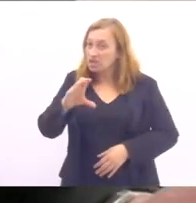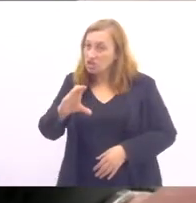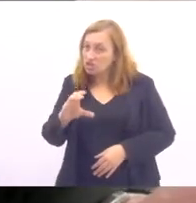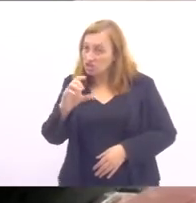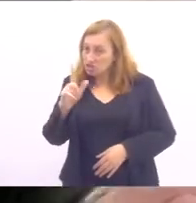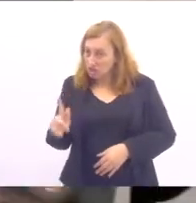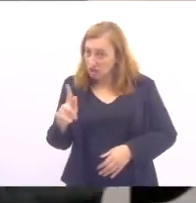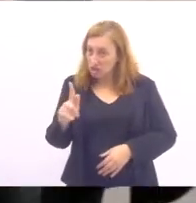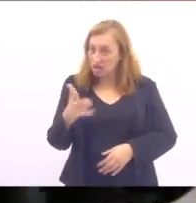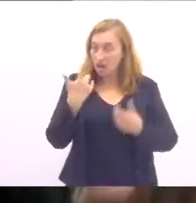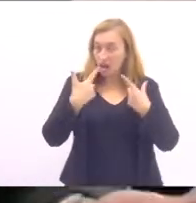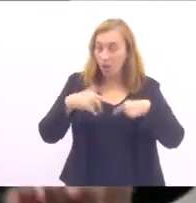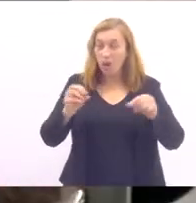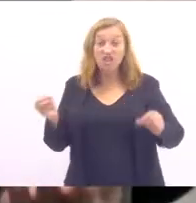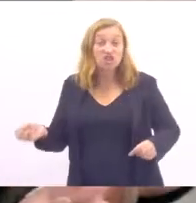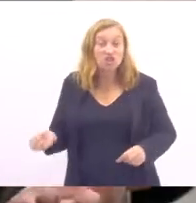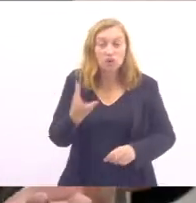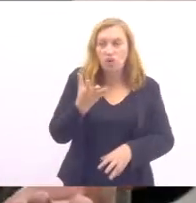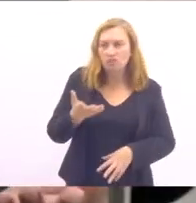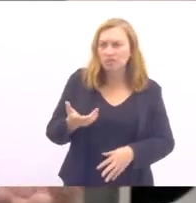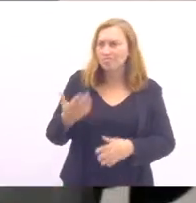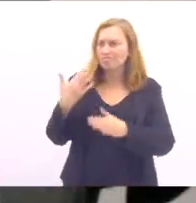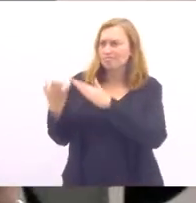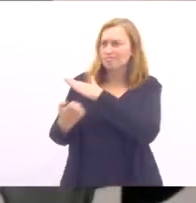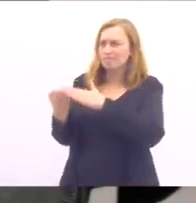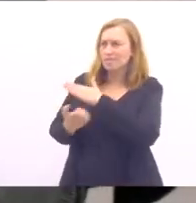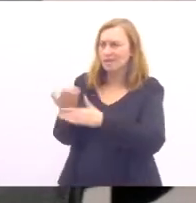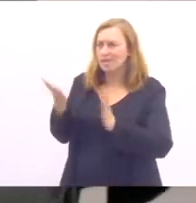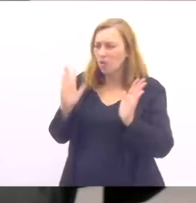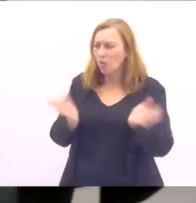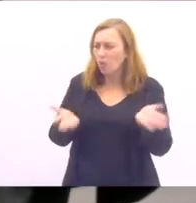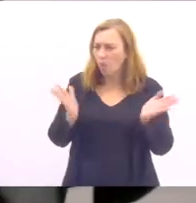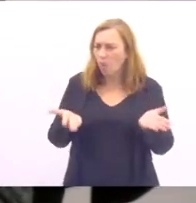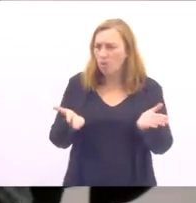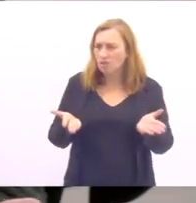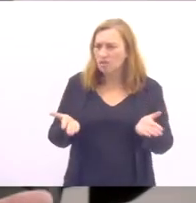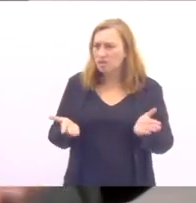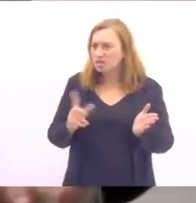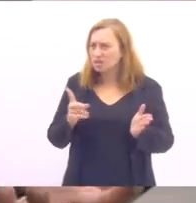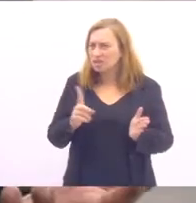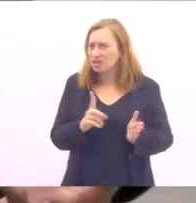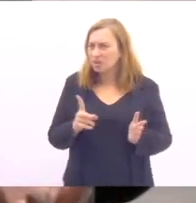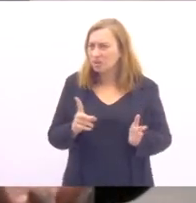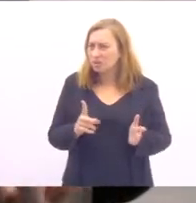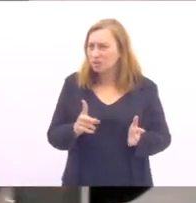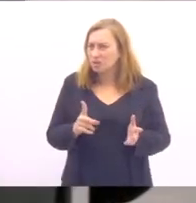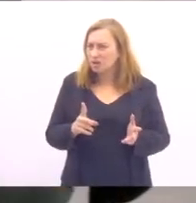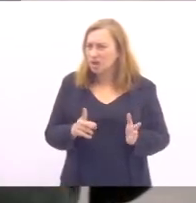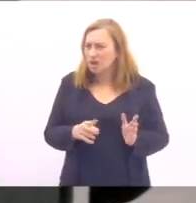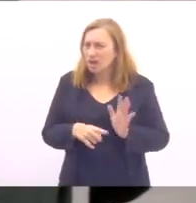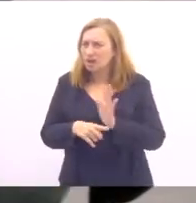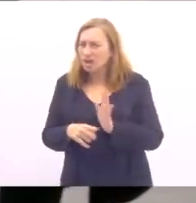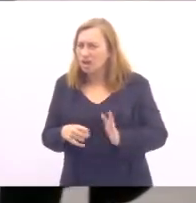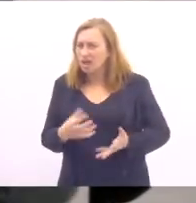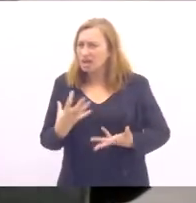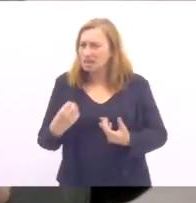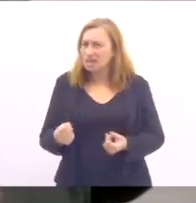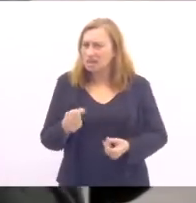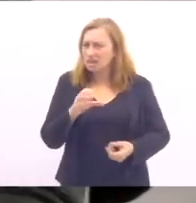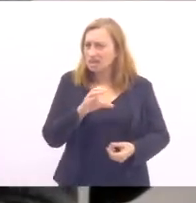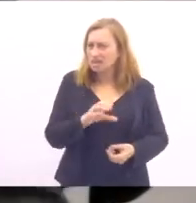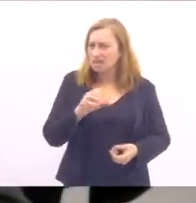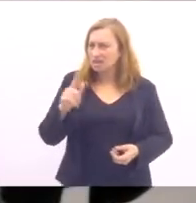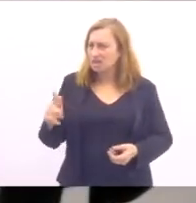moderna. Eu não posso imaginar que as empresas hoje não atente para o ESG. E você veja só, vamos pegar a